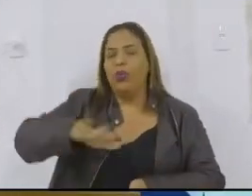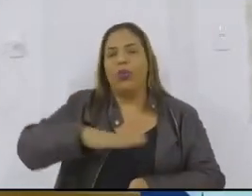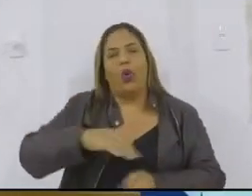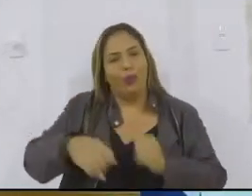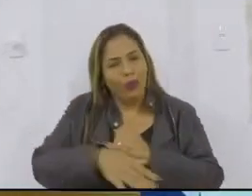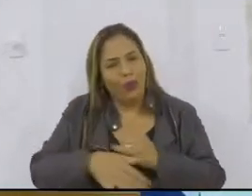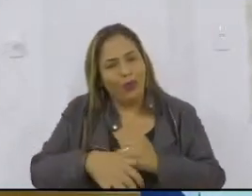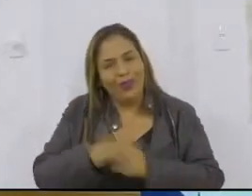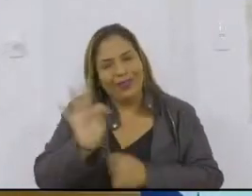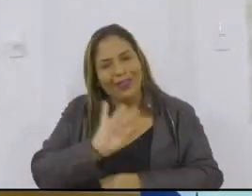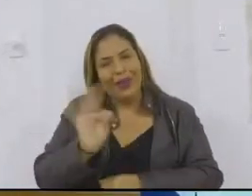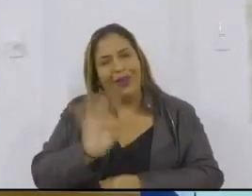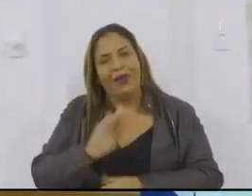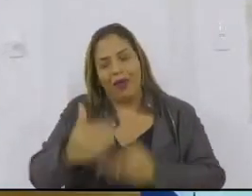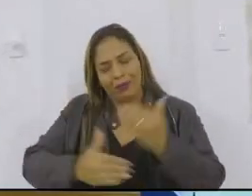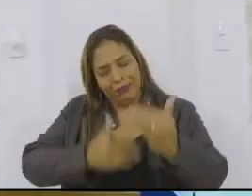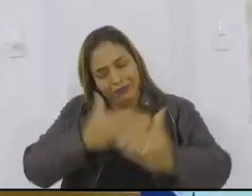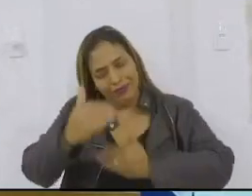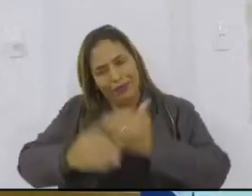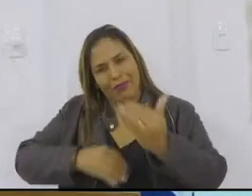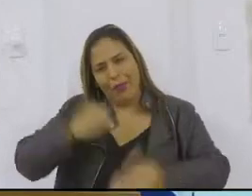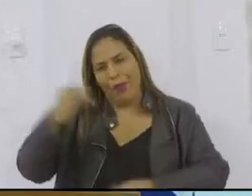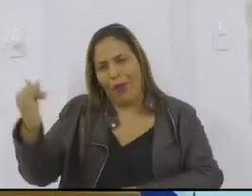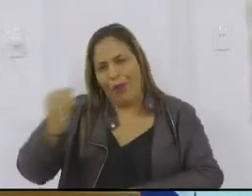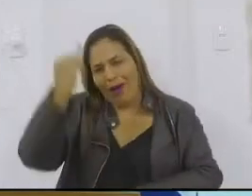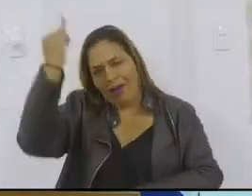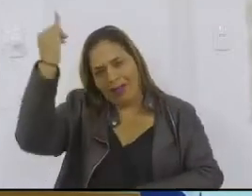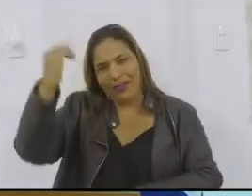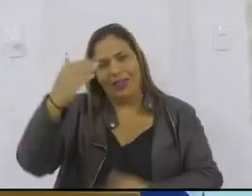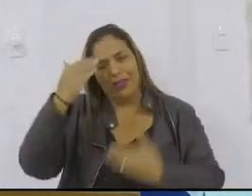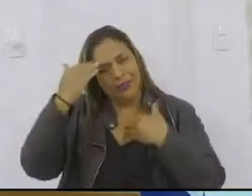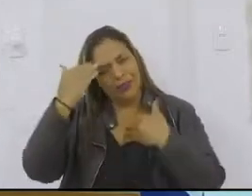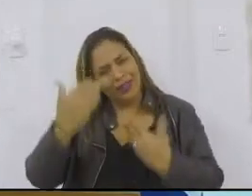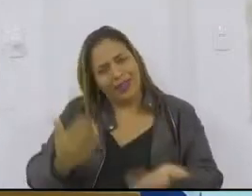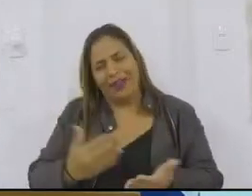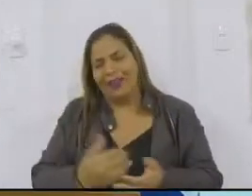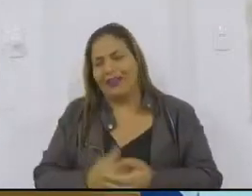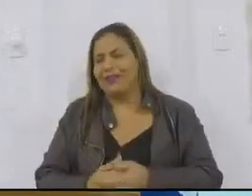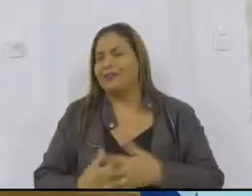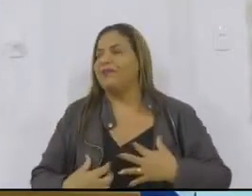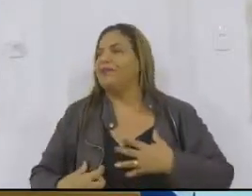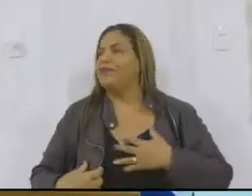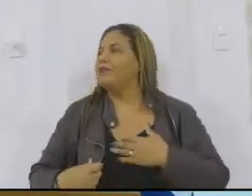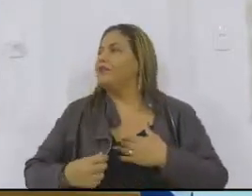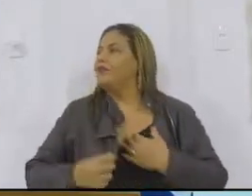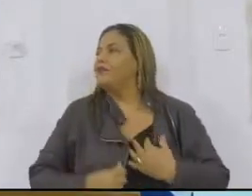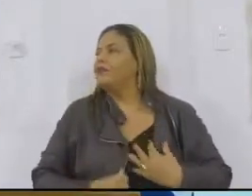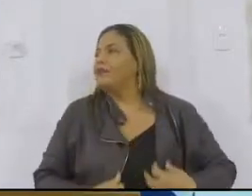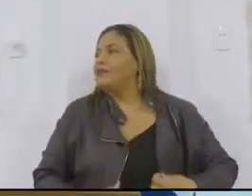ande. Isso é muito importante. Muito obrigado, senhora presidente.